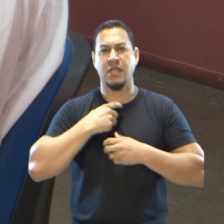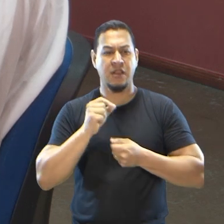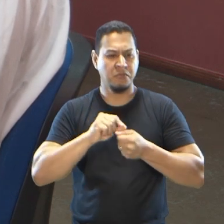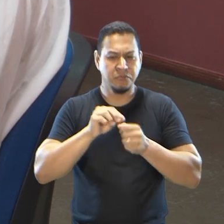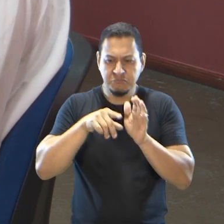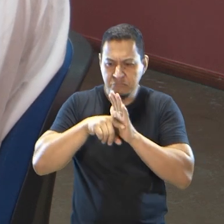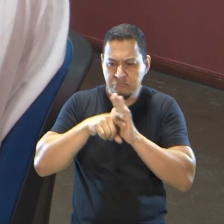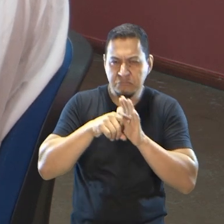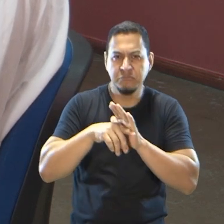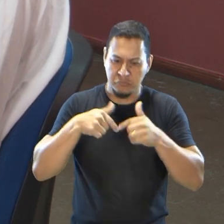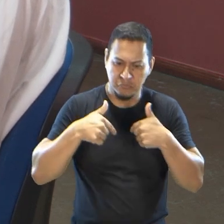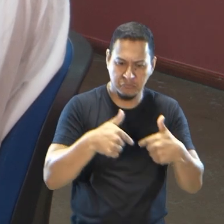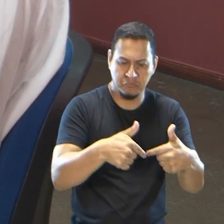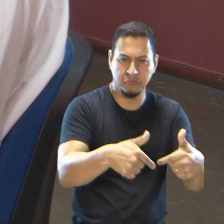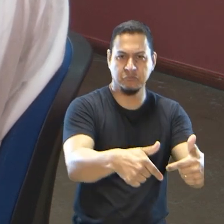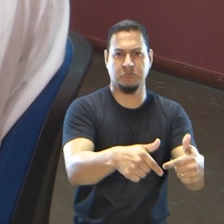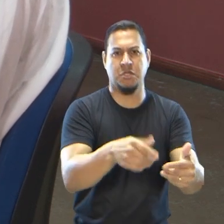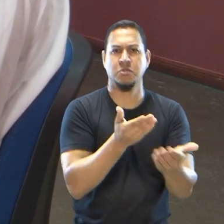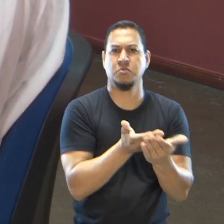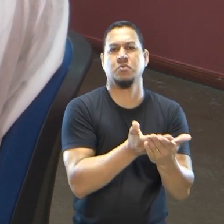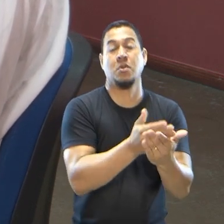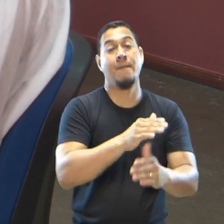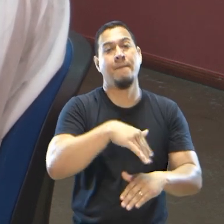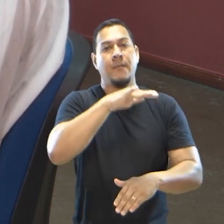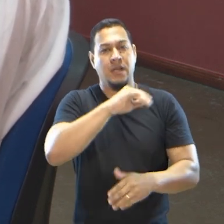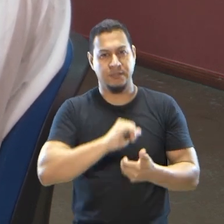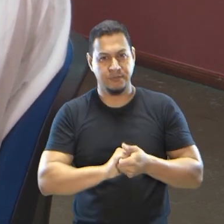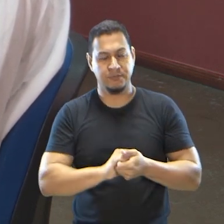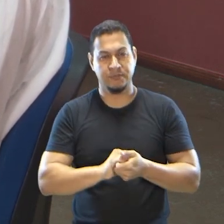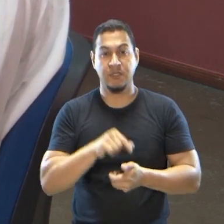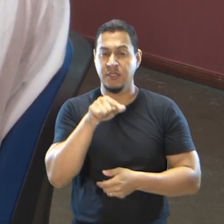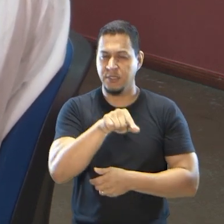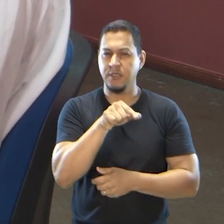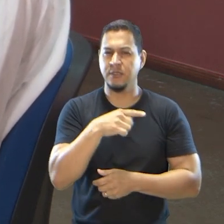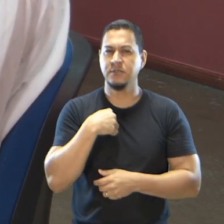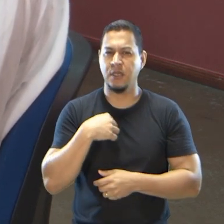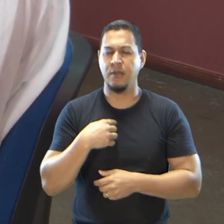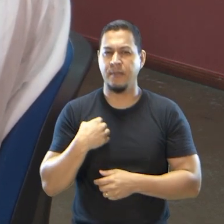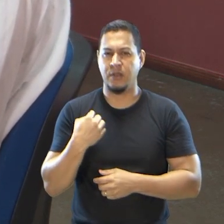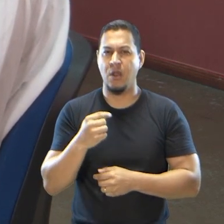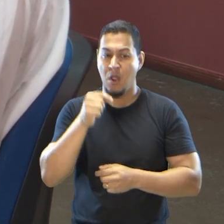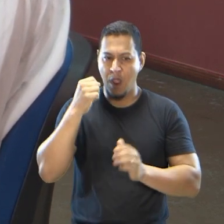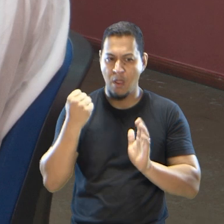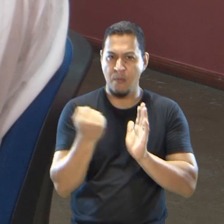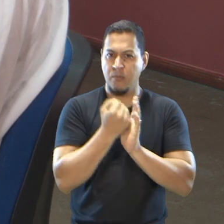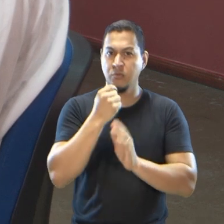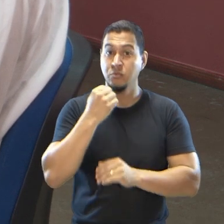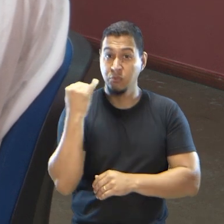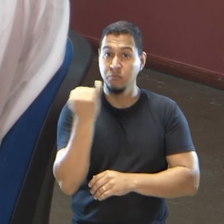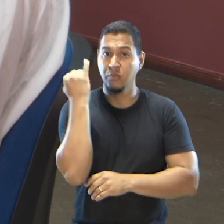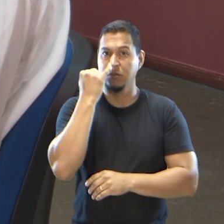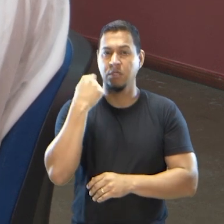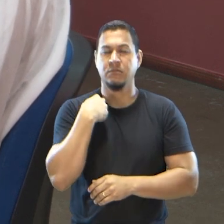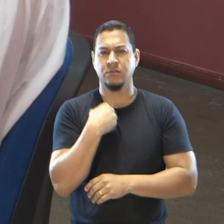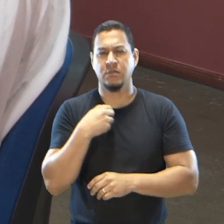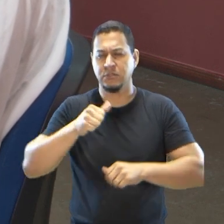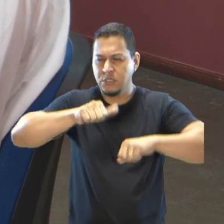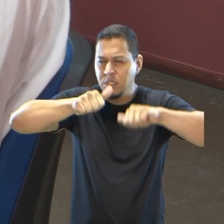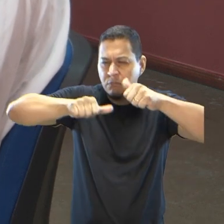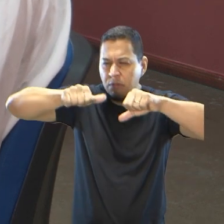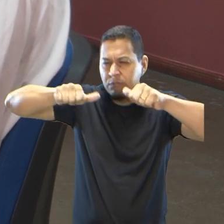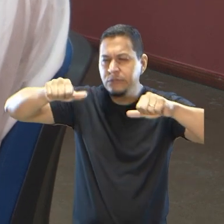empolga mais, ele investe mais, ele estuda mais. Então, isso está sendo um ponto forte para a gente, que a gente